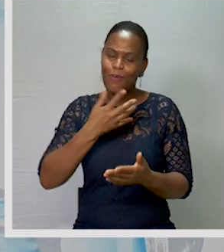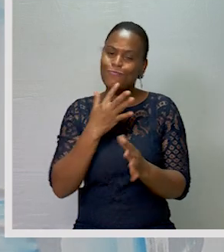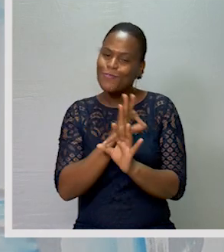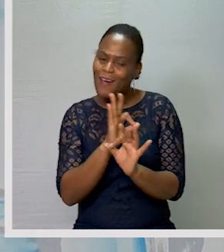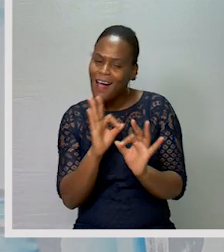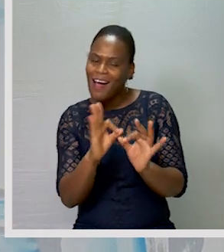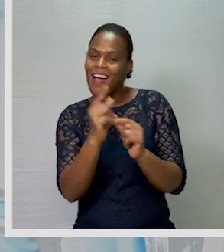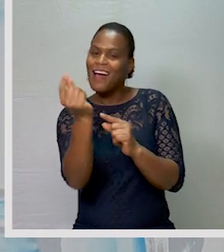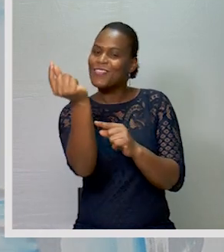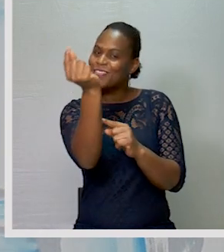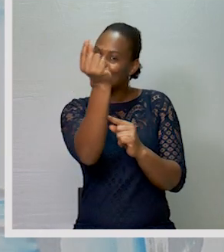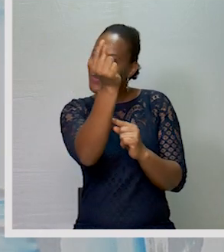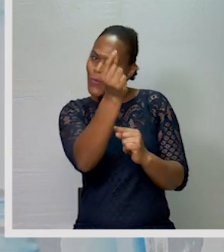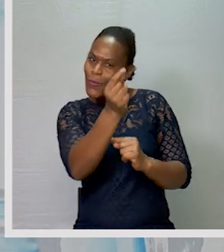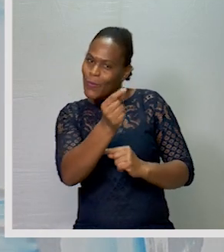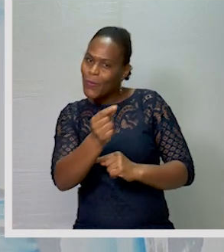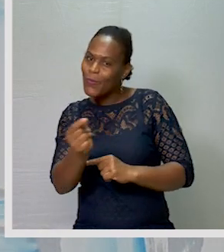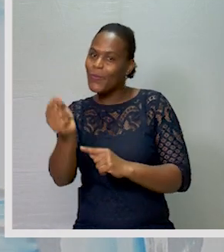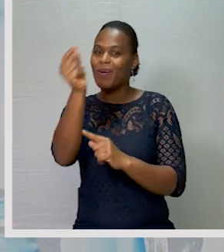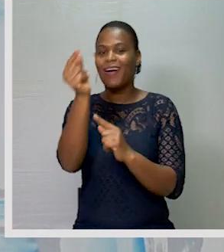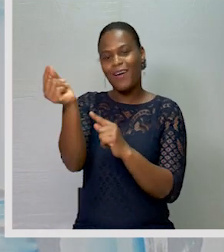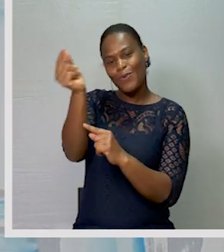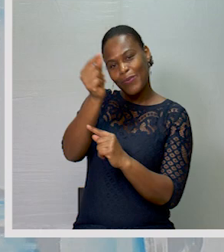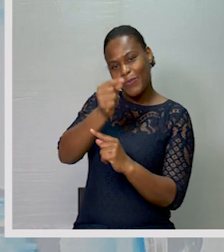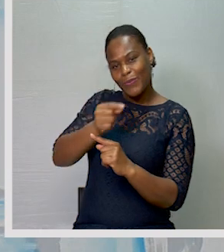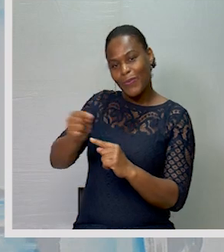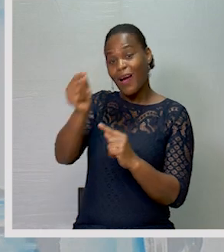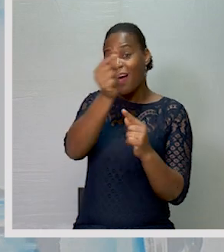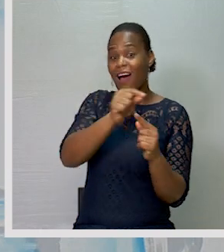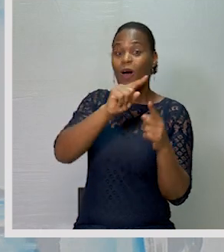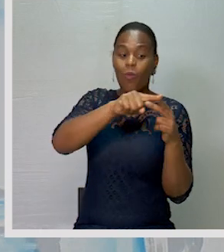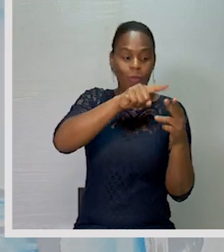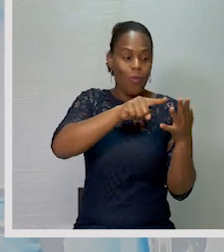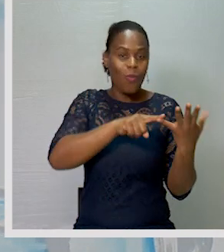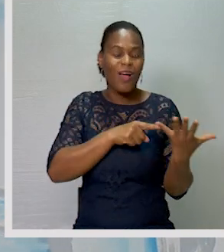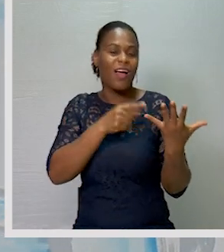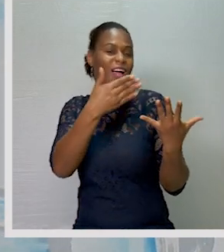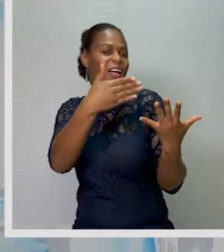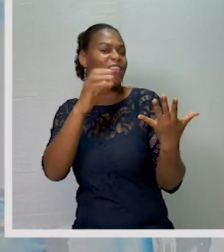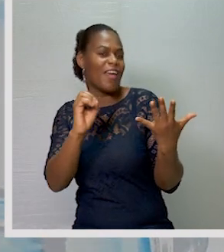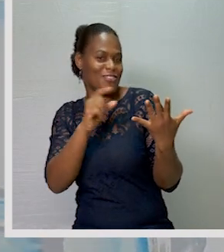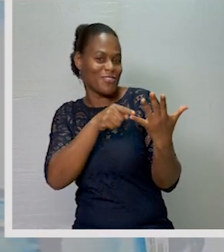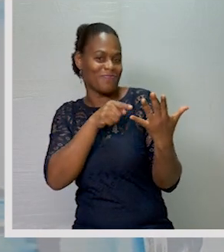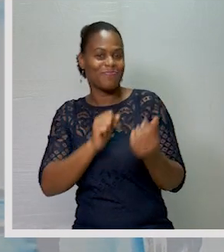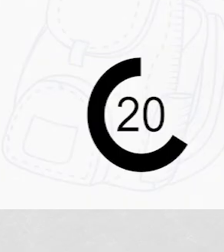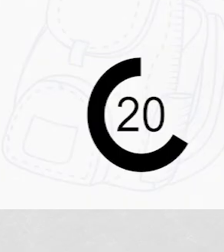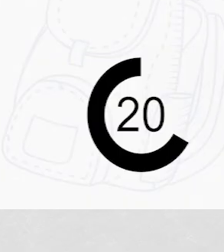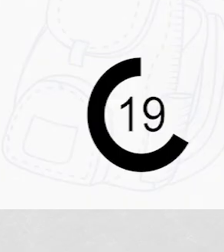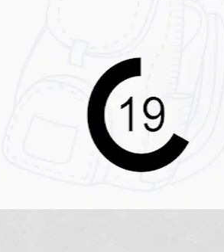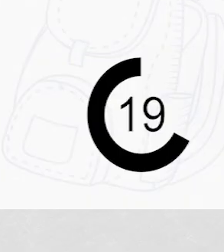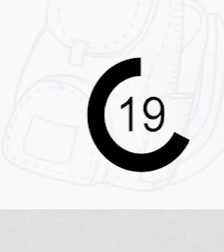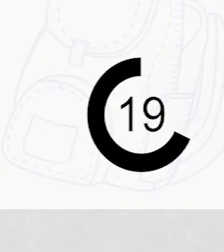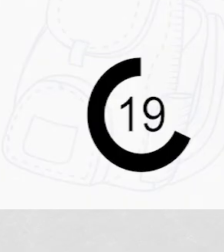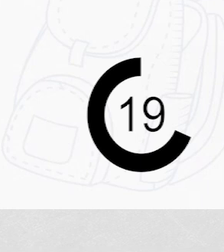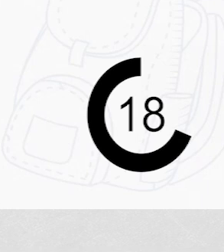perfeitamente desenhar 10 bolinhas. Vamos a isso. 10 bolinhas.